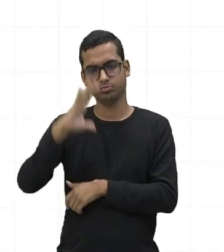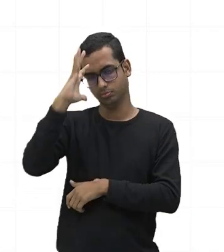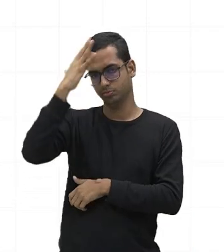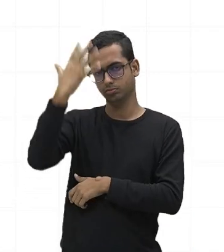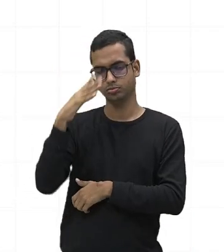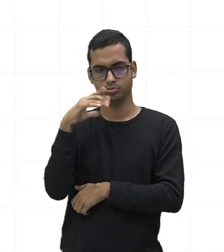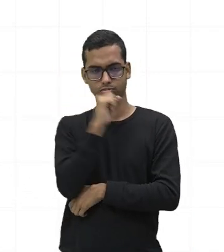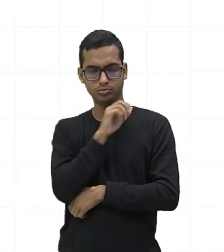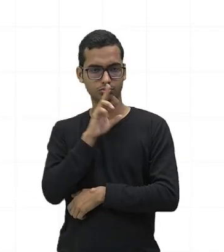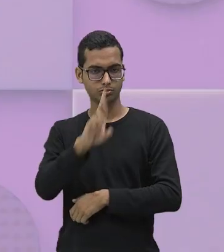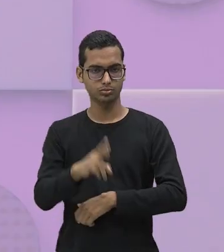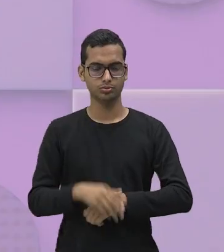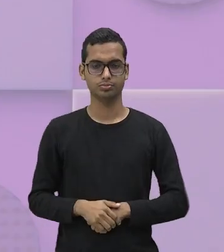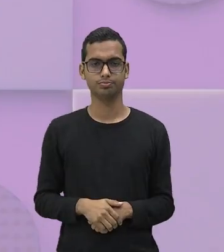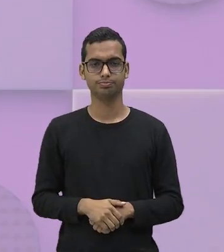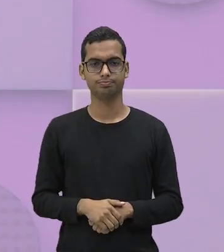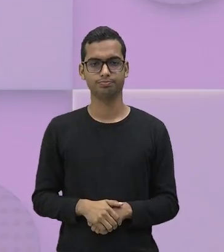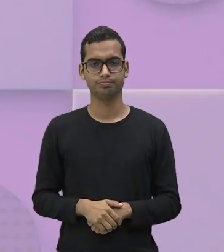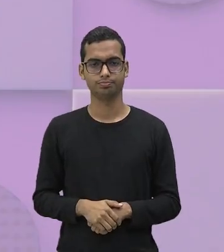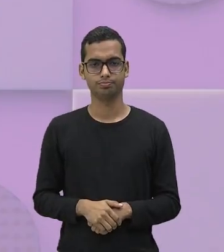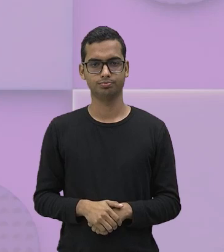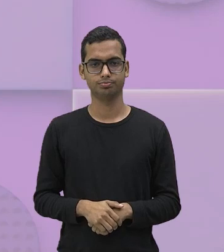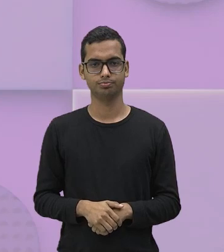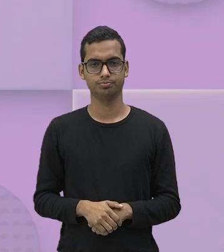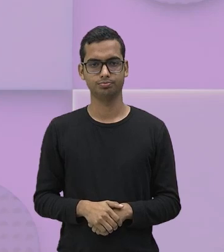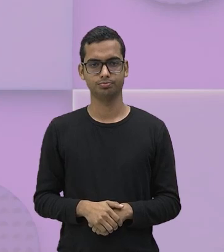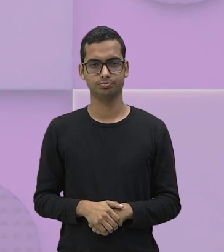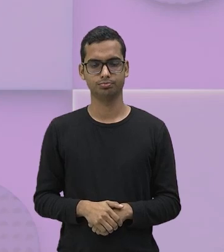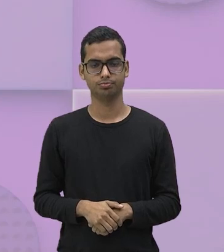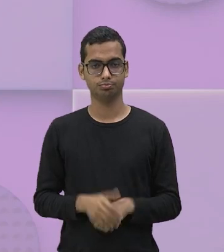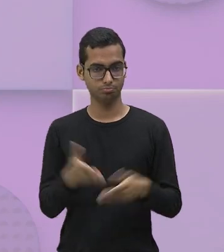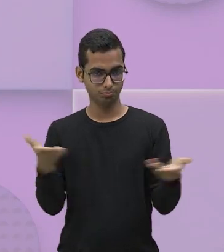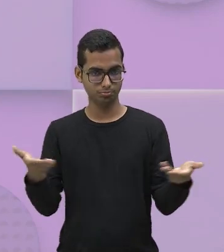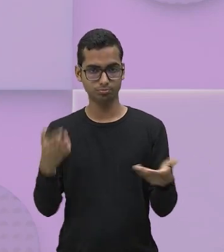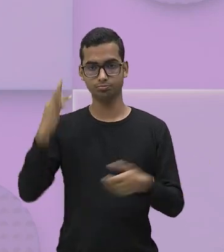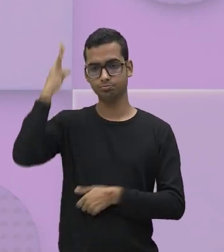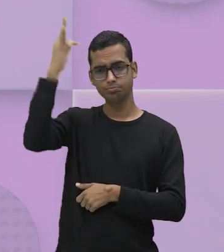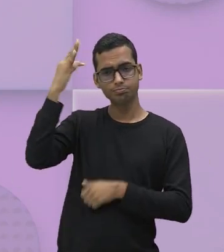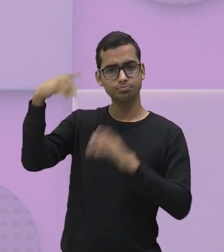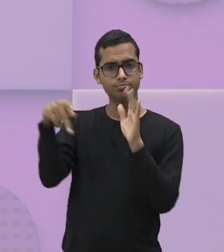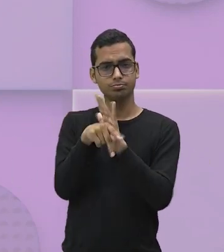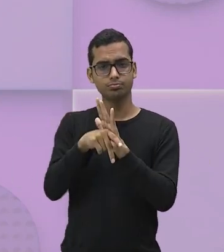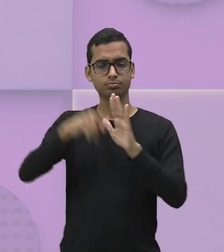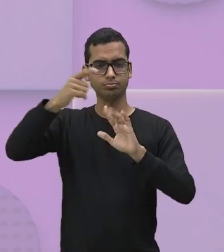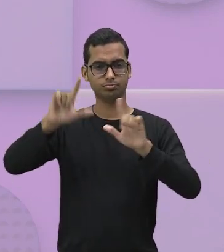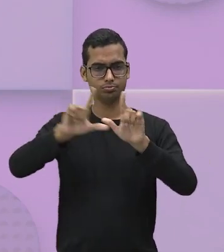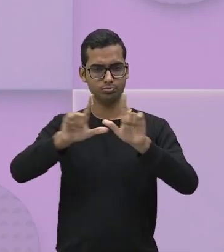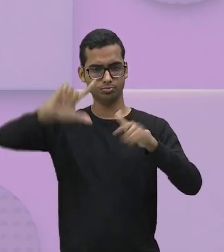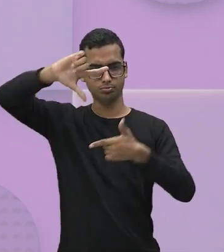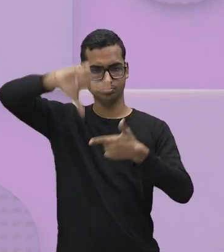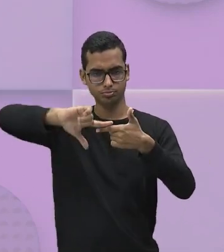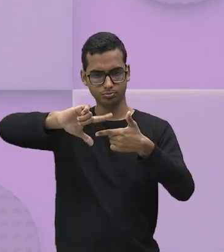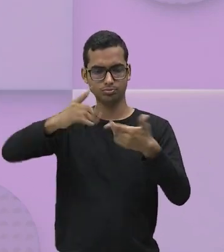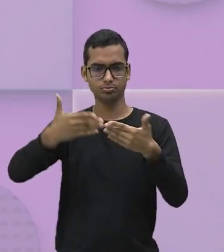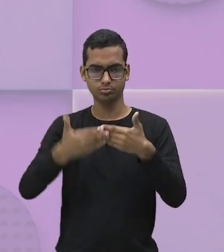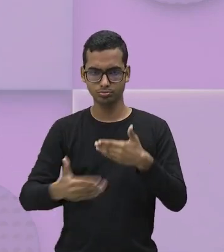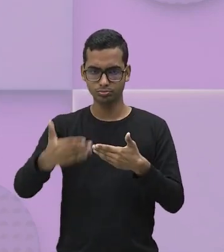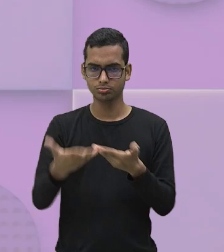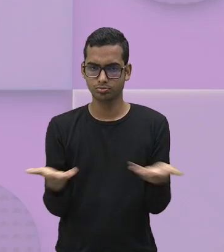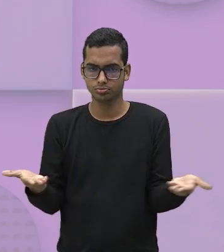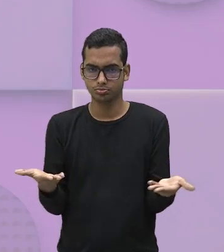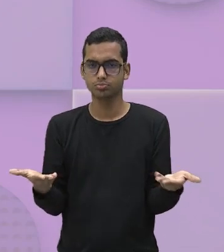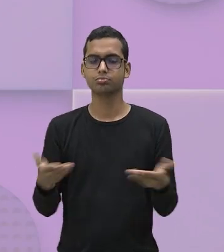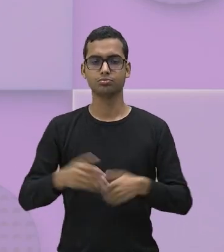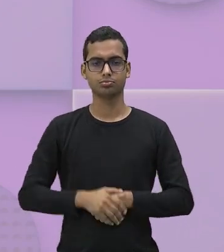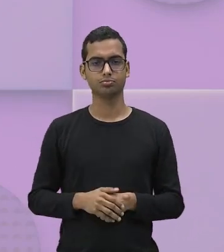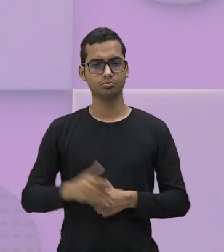de problemas. Beleza? Então, vamos trabalhar hoje o teorema de proporcionalidade. Então, antes de